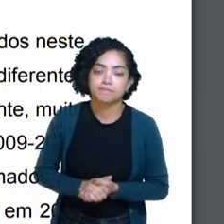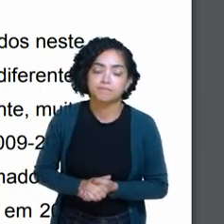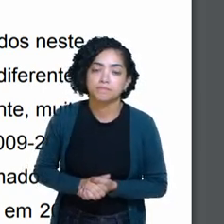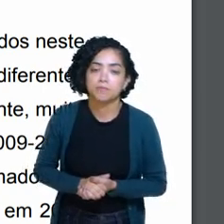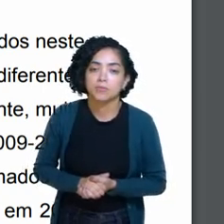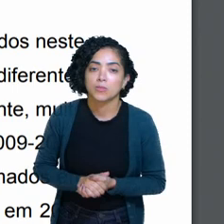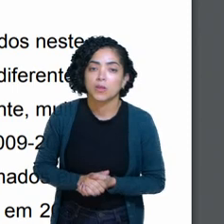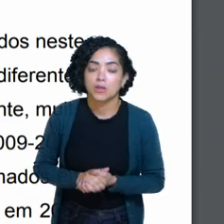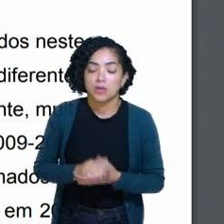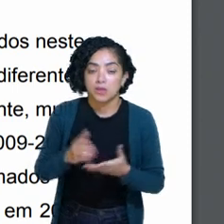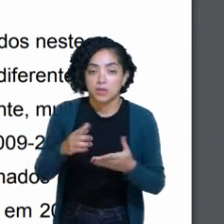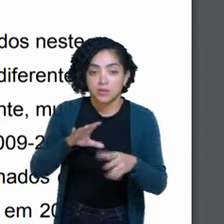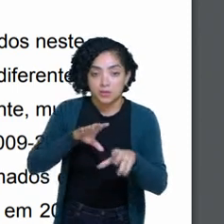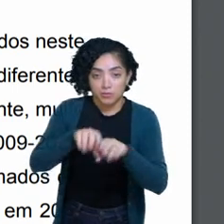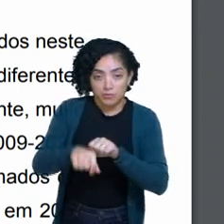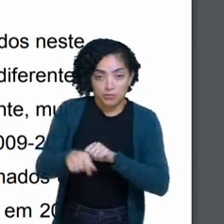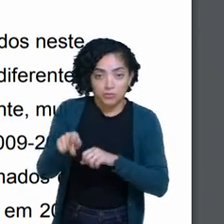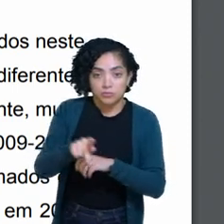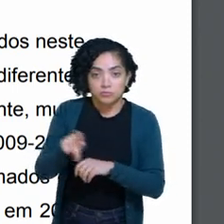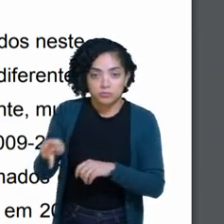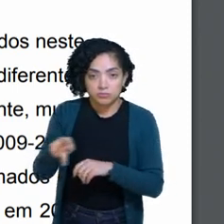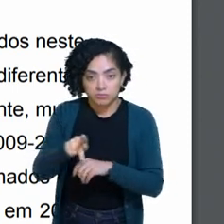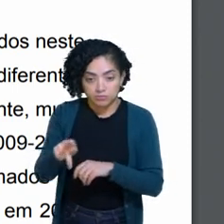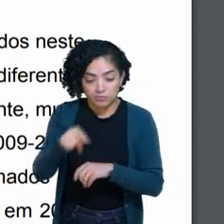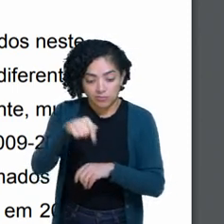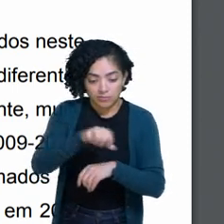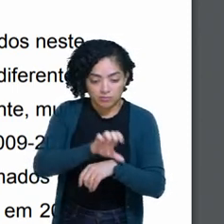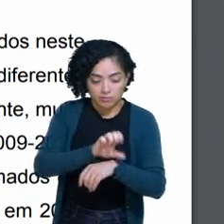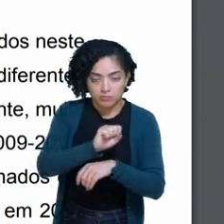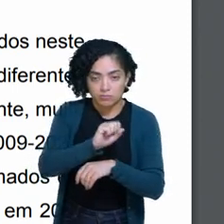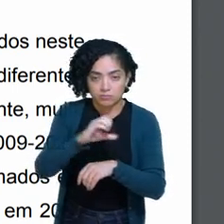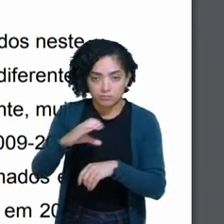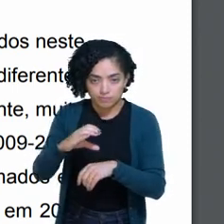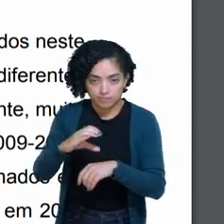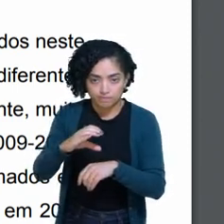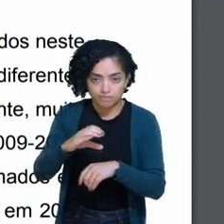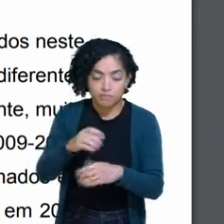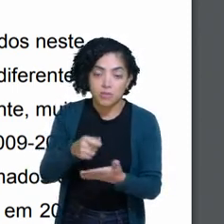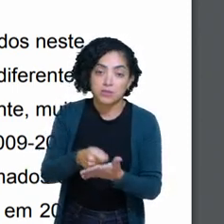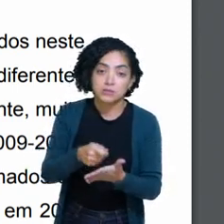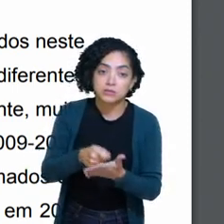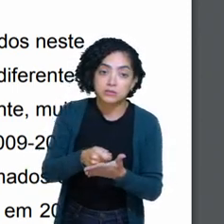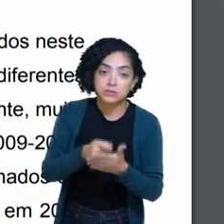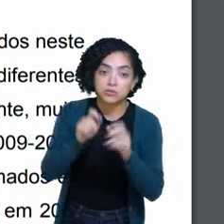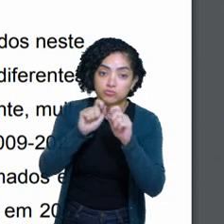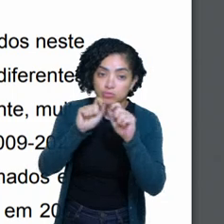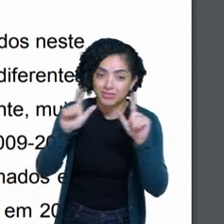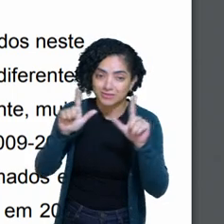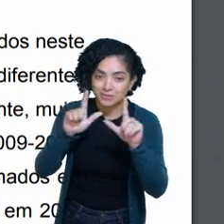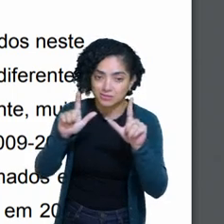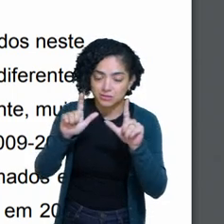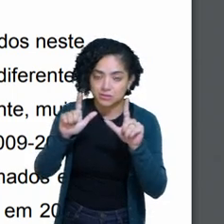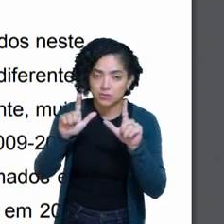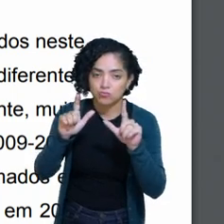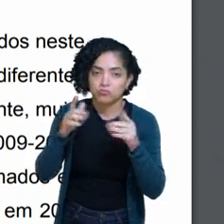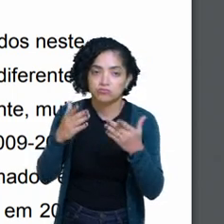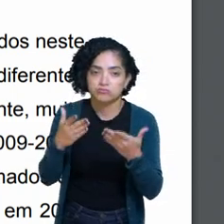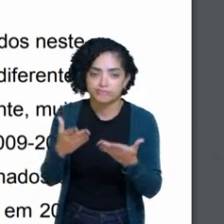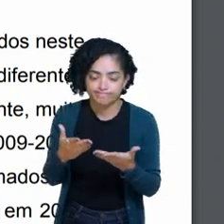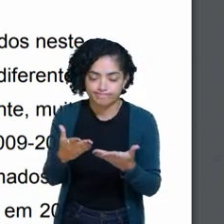gerais da formação de professores em Santa Catarina exigem muita atenção tendo em